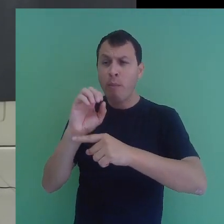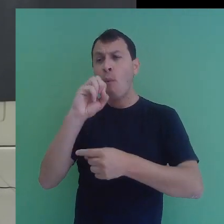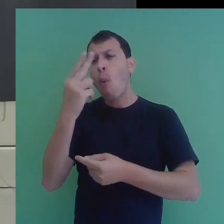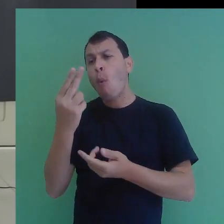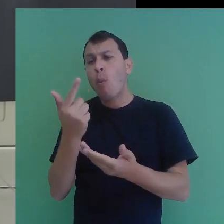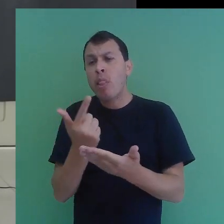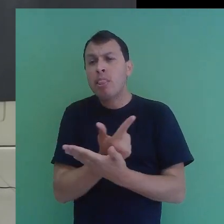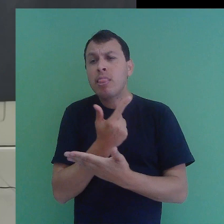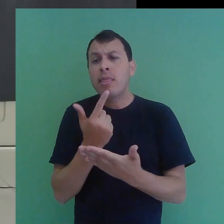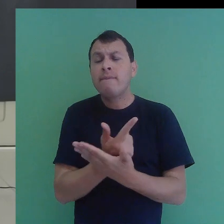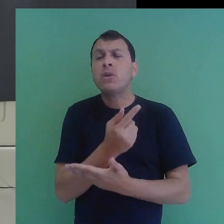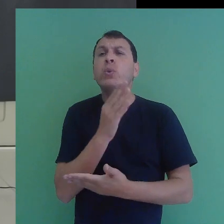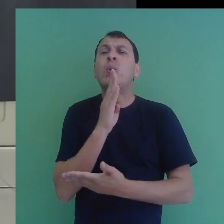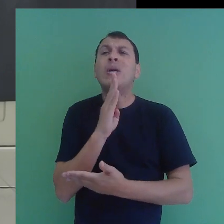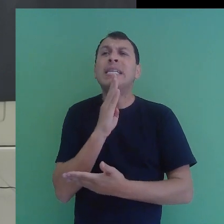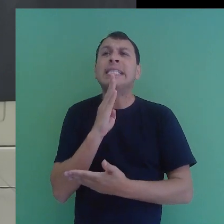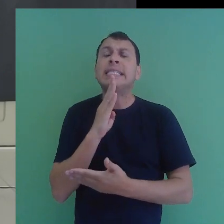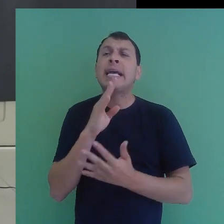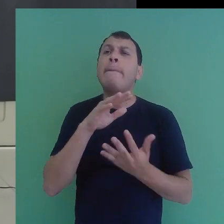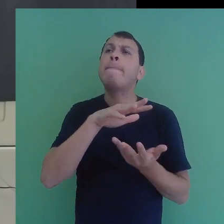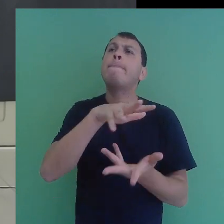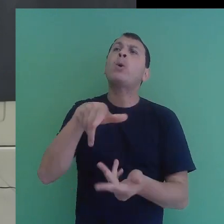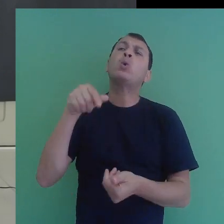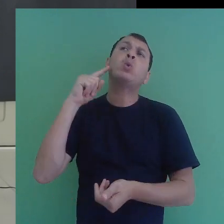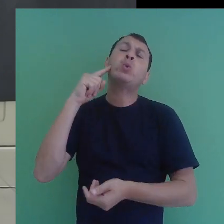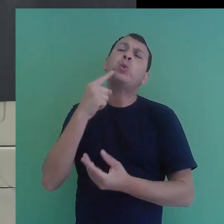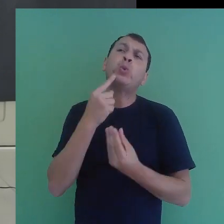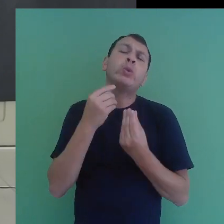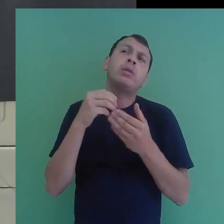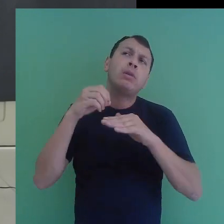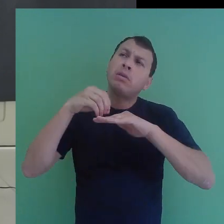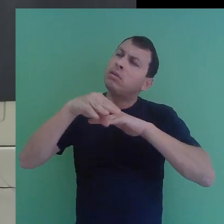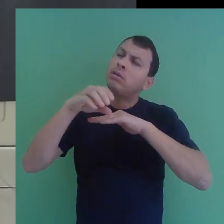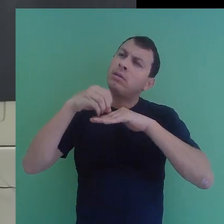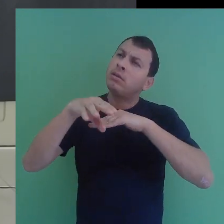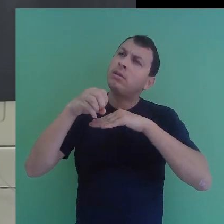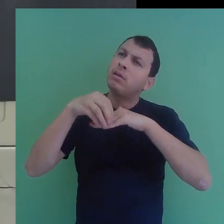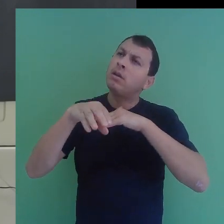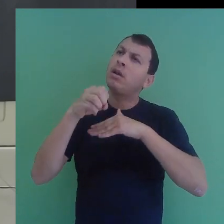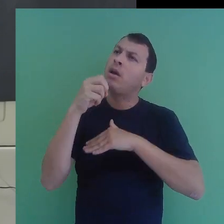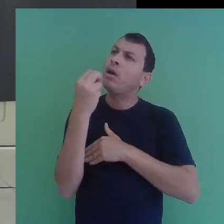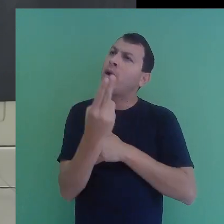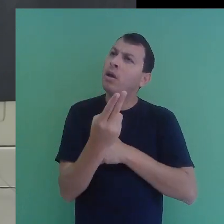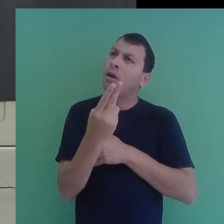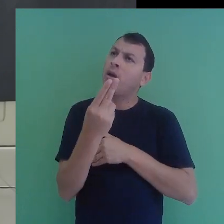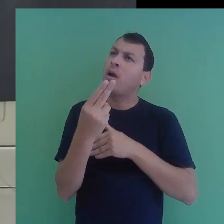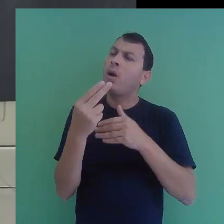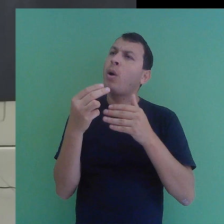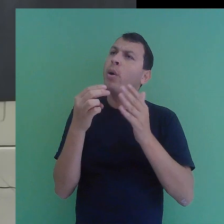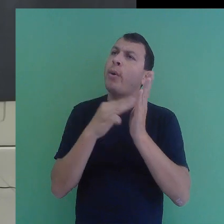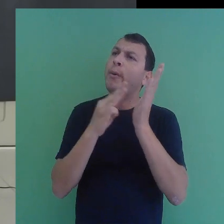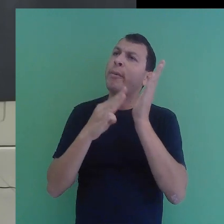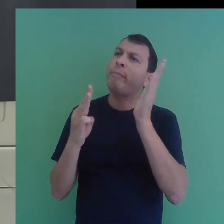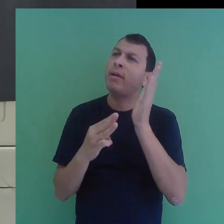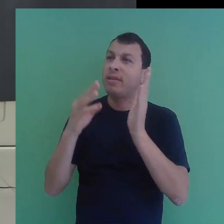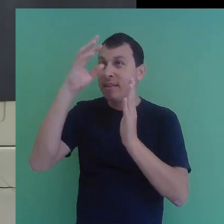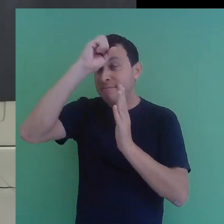de conhecer melhor, né, o mundo surdo, assim. Você teria alguma indicação pra gente? Ou talvez algum até método para aprender